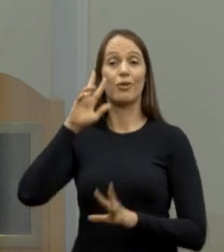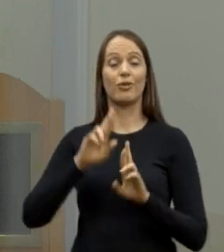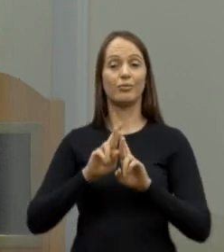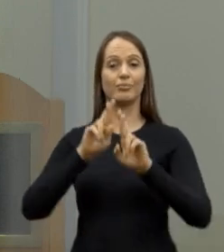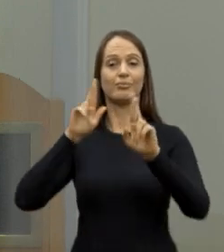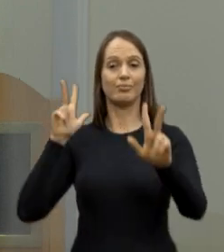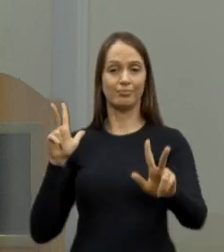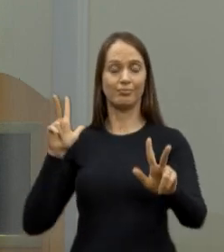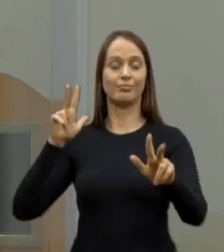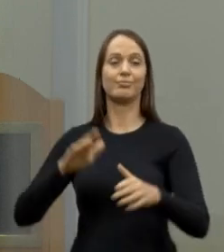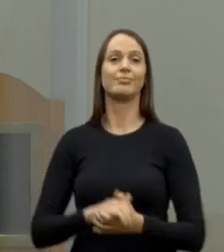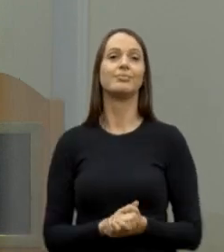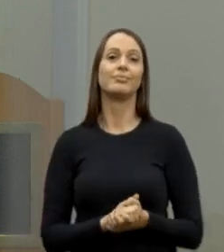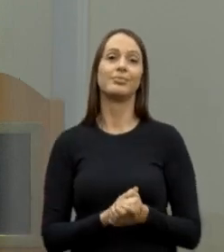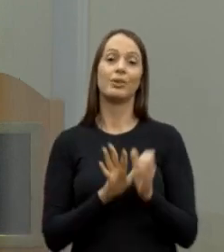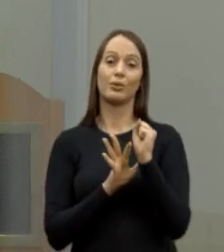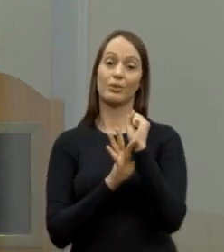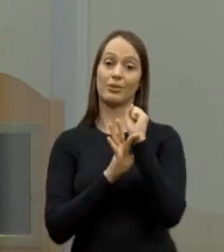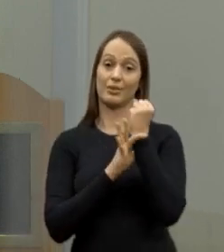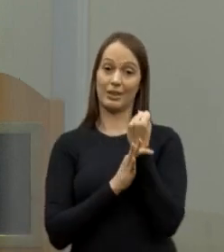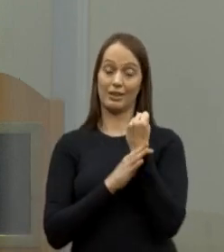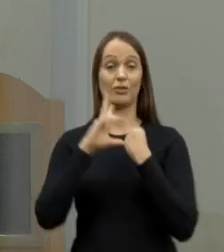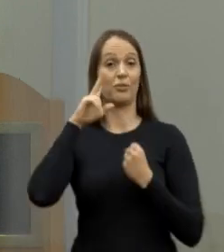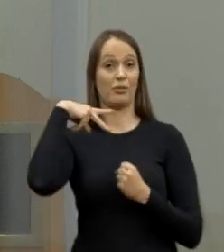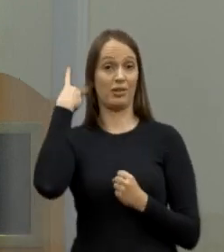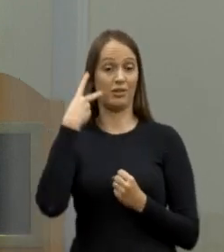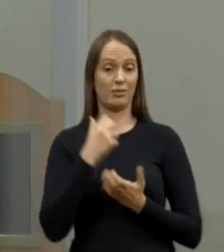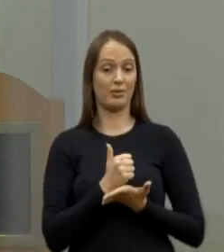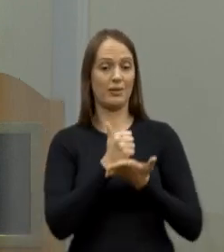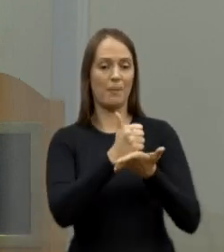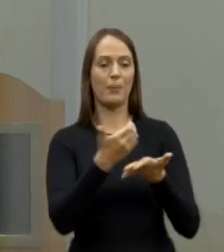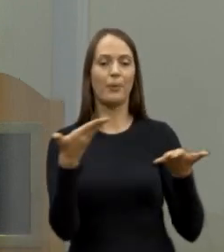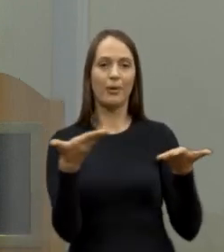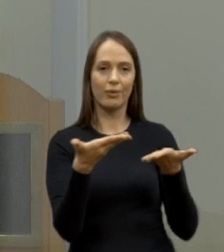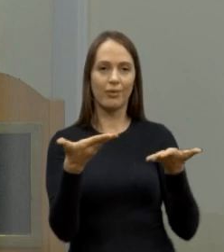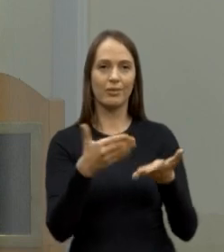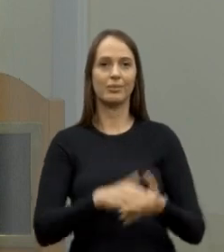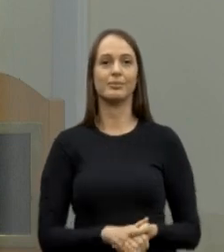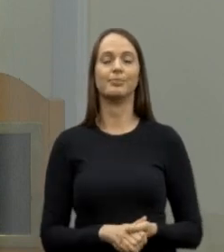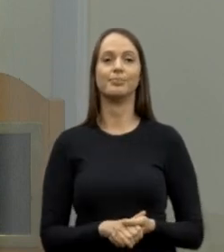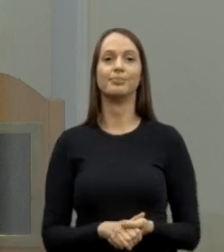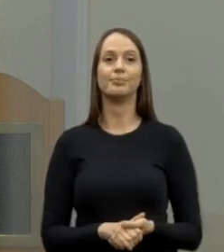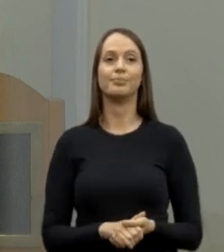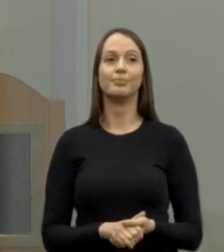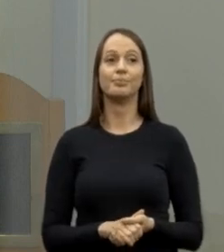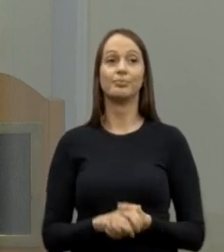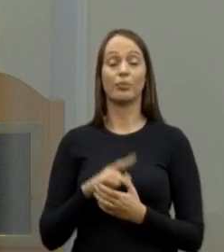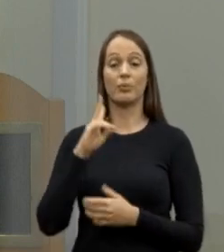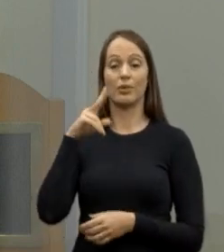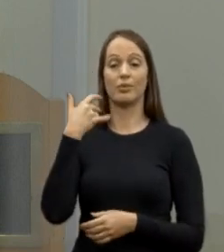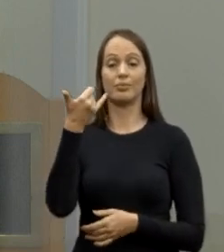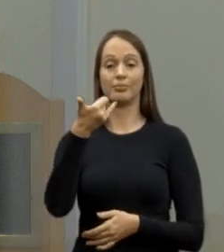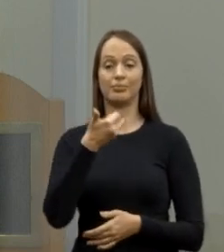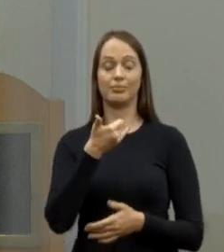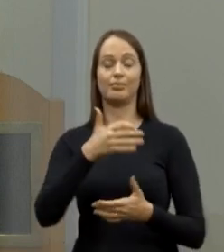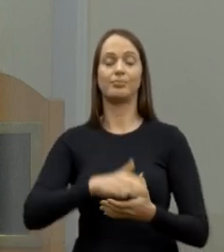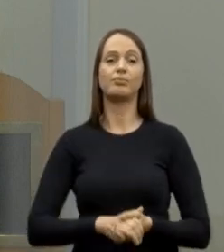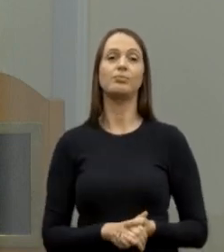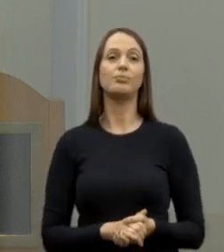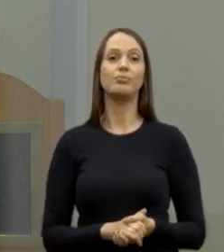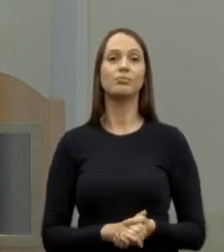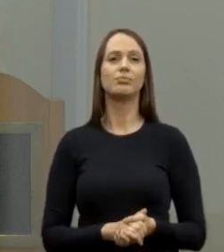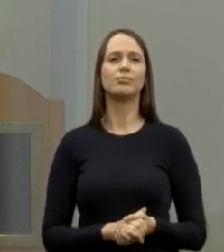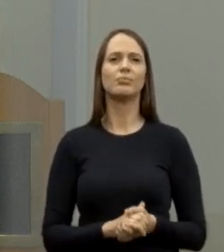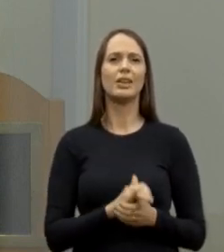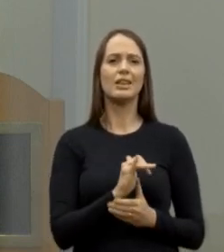Melhor garantir enquanto se tem a certeza da maioria, não é mesmo? Também ouvi um colega dizer que, entre aspas, para quem vai